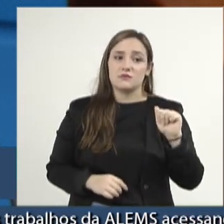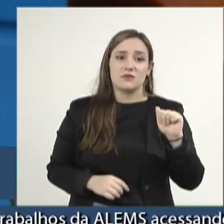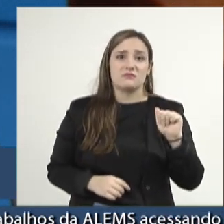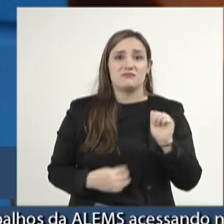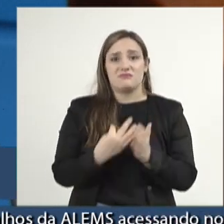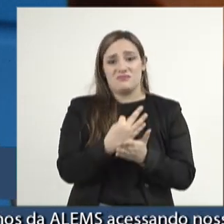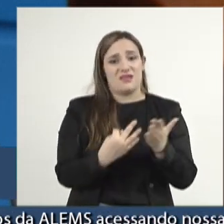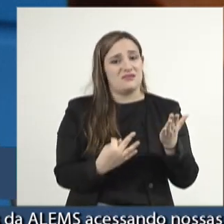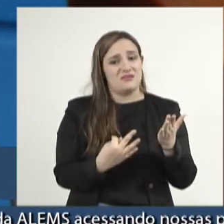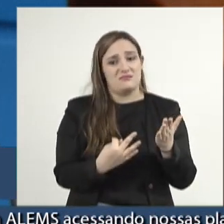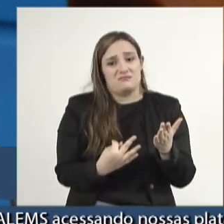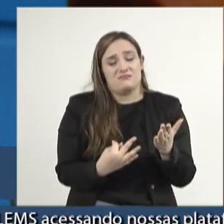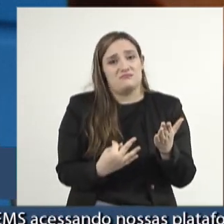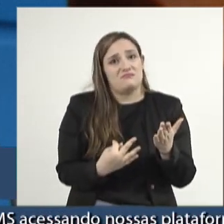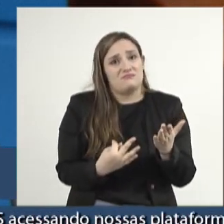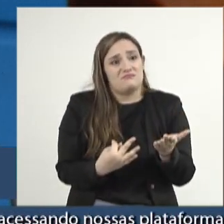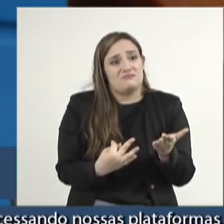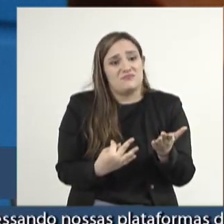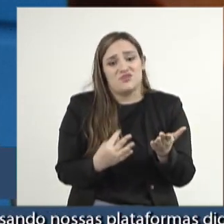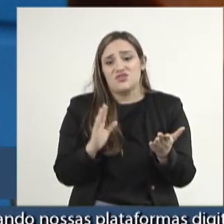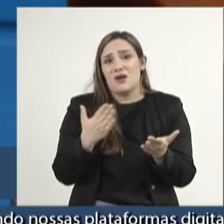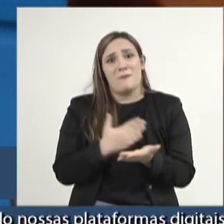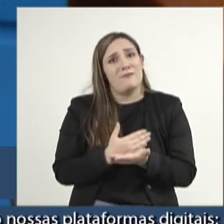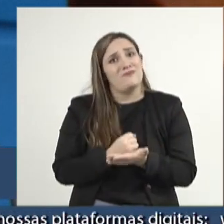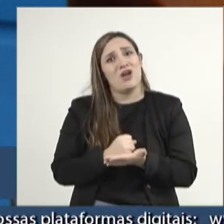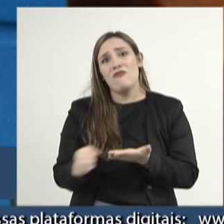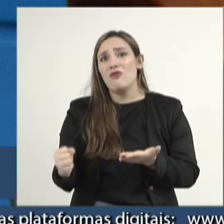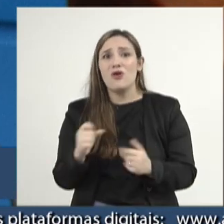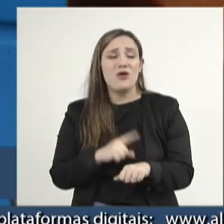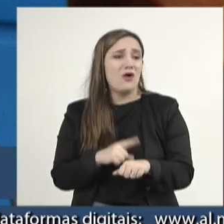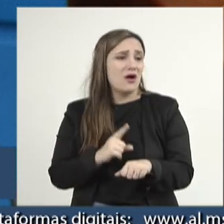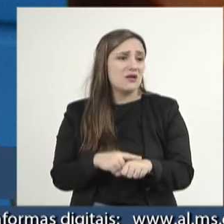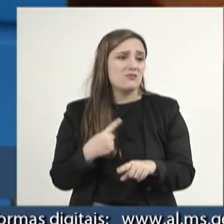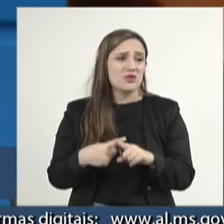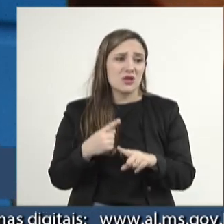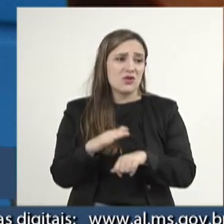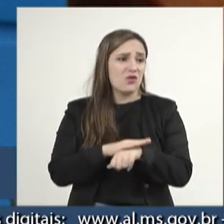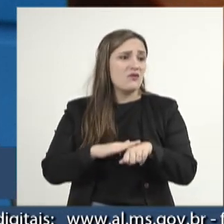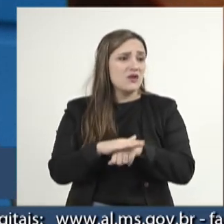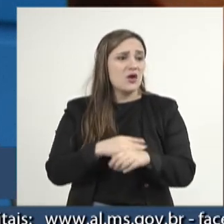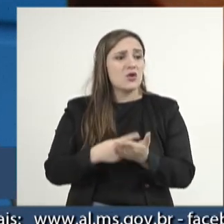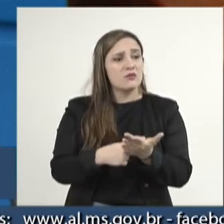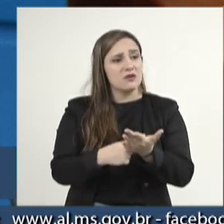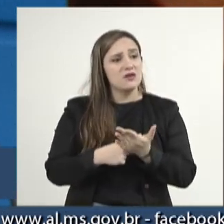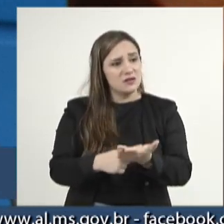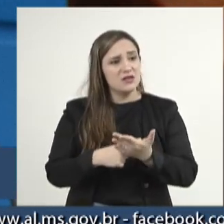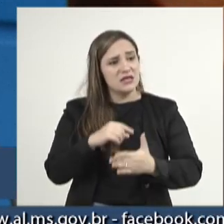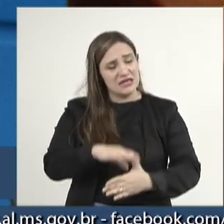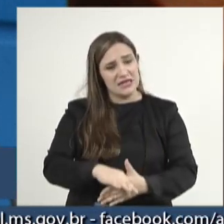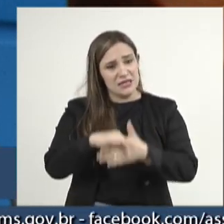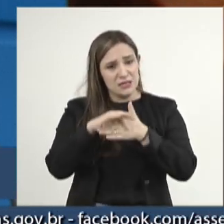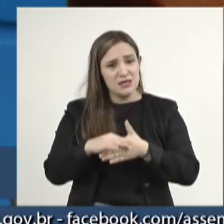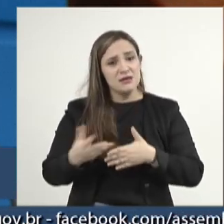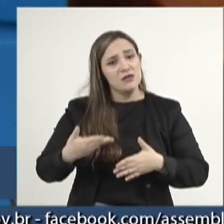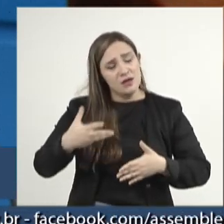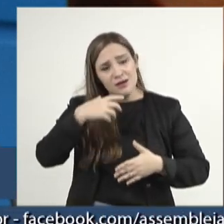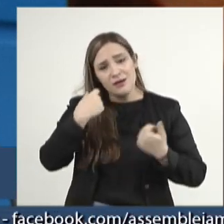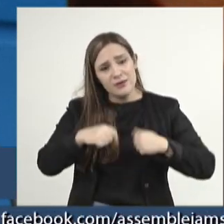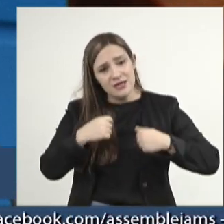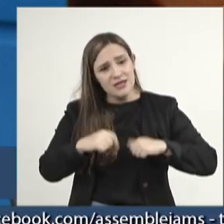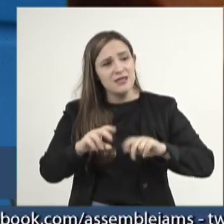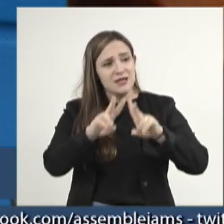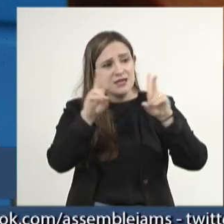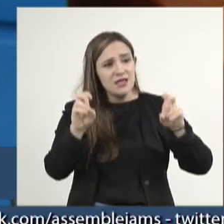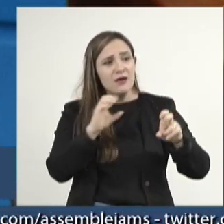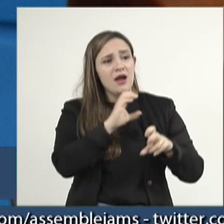já estávamos discutindo, através de acordo de líderes, para uma tramitação célere, como deve ser por esse tema,